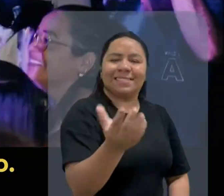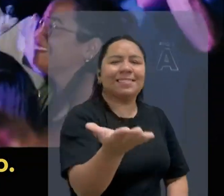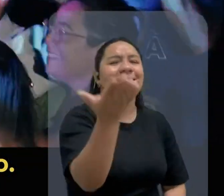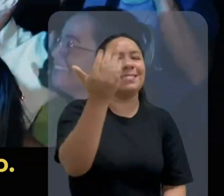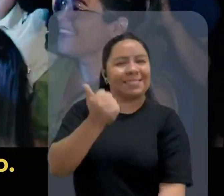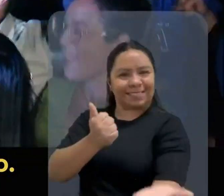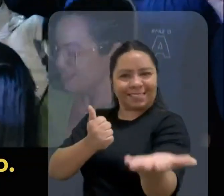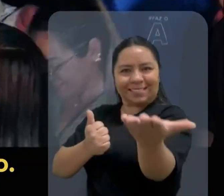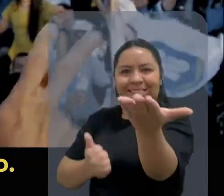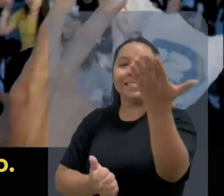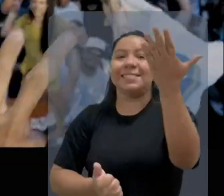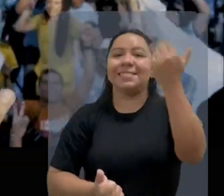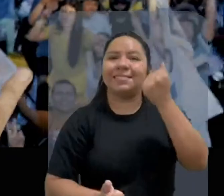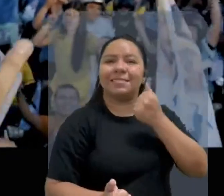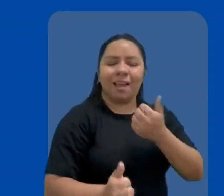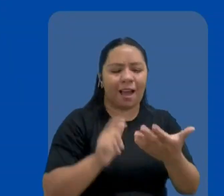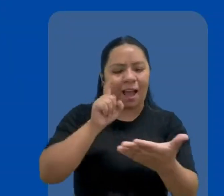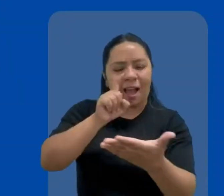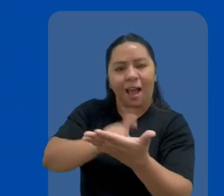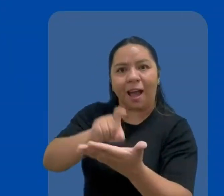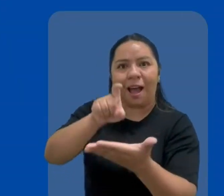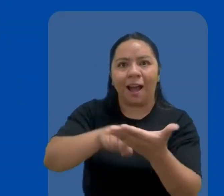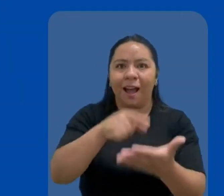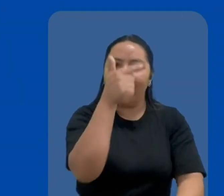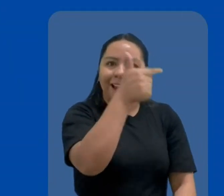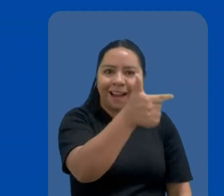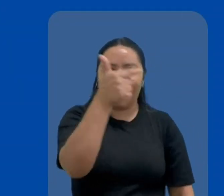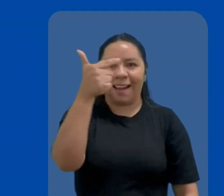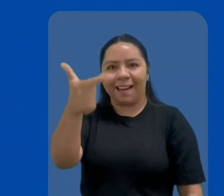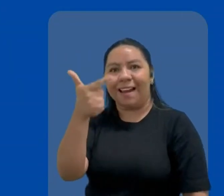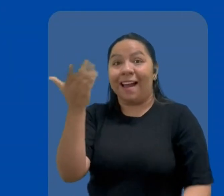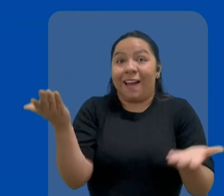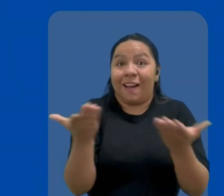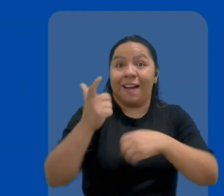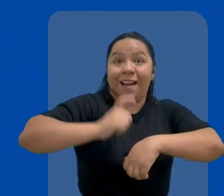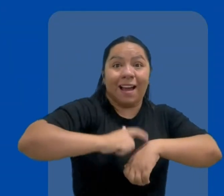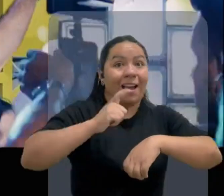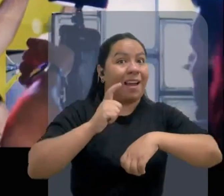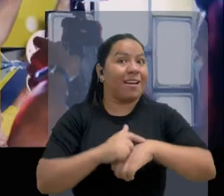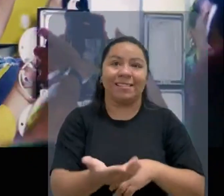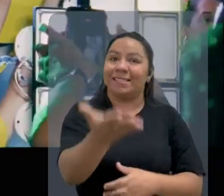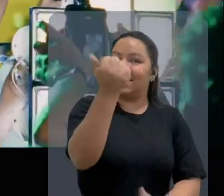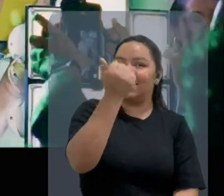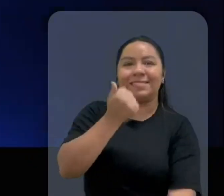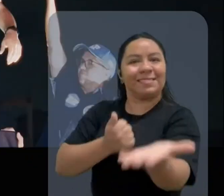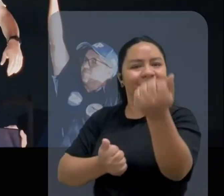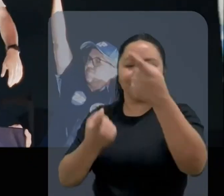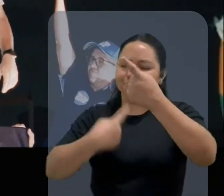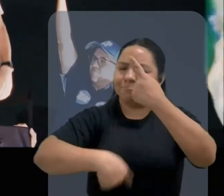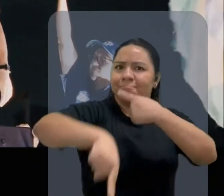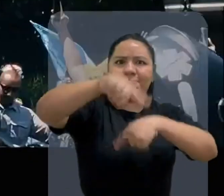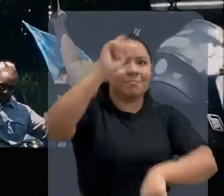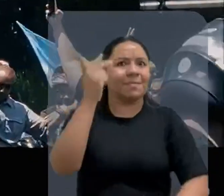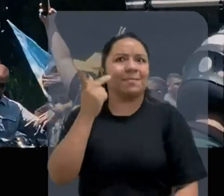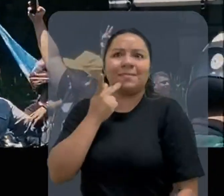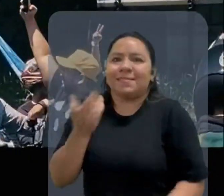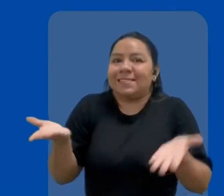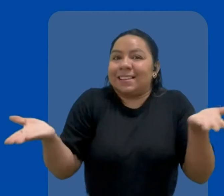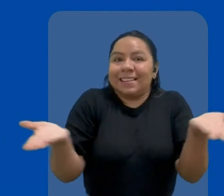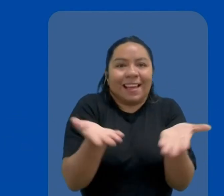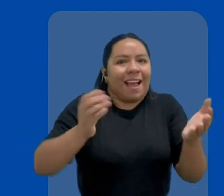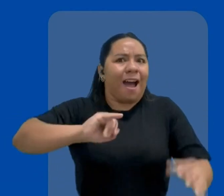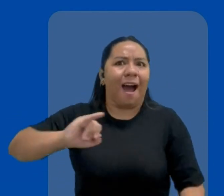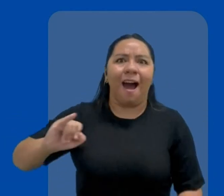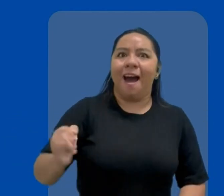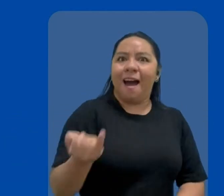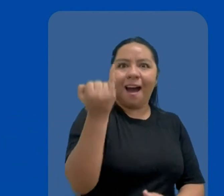da eleição. Vota, vota, vota 22, chegou a hora. Vota,